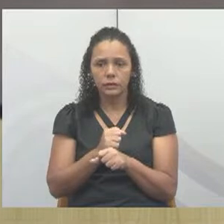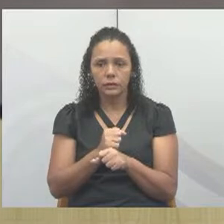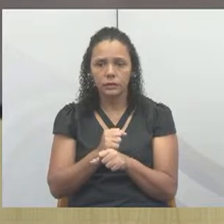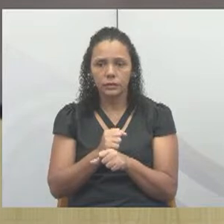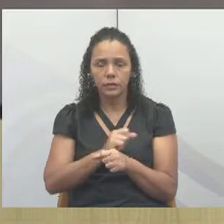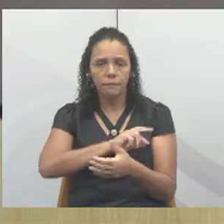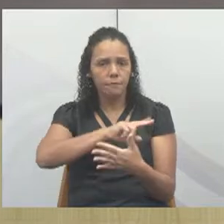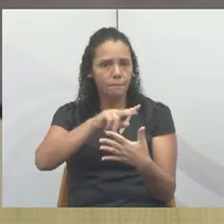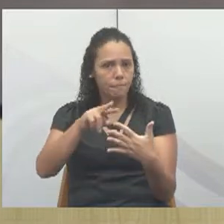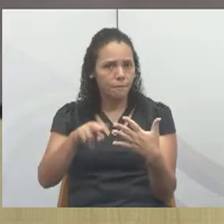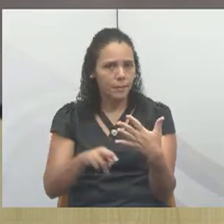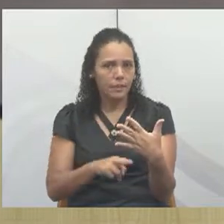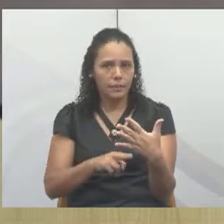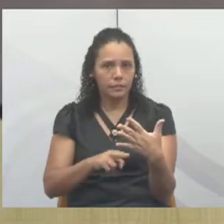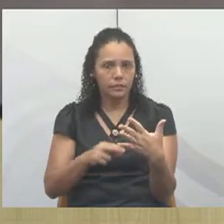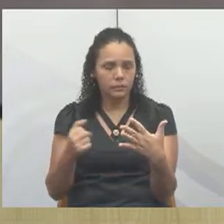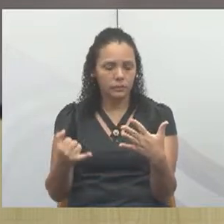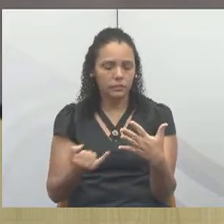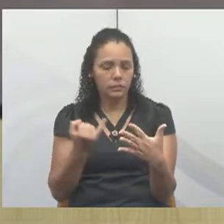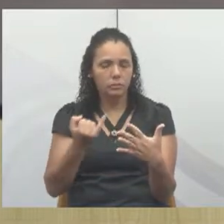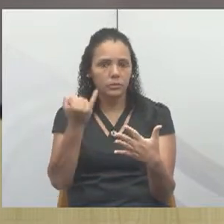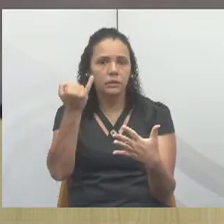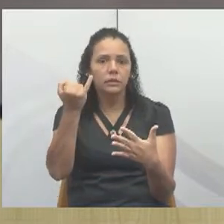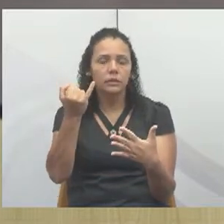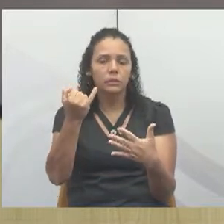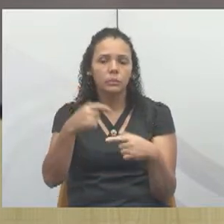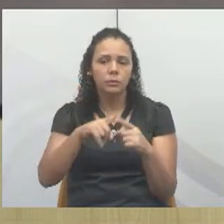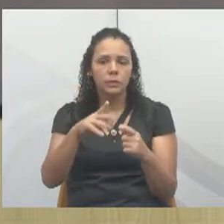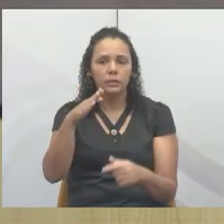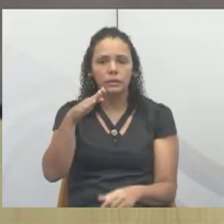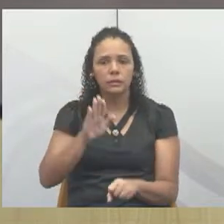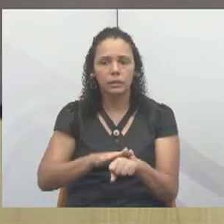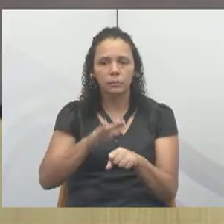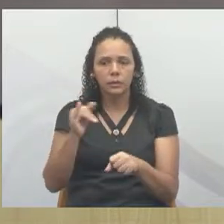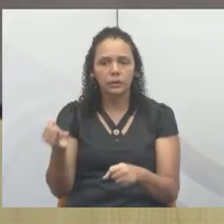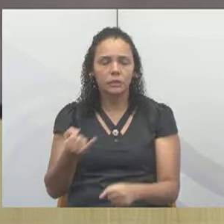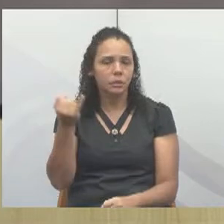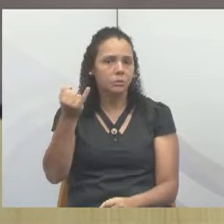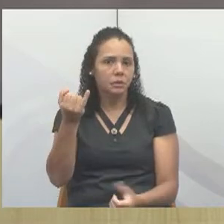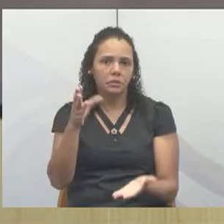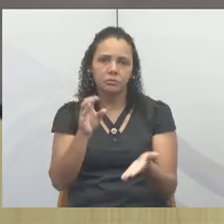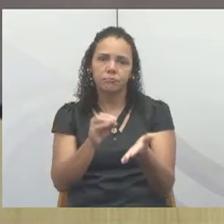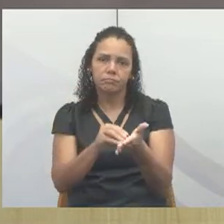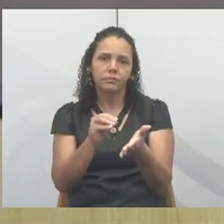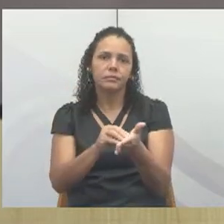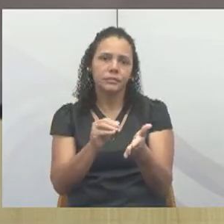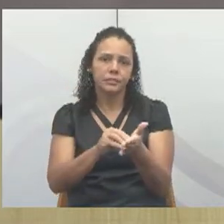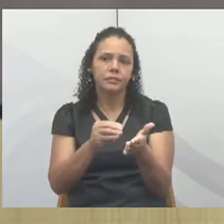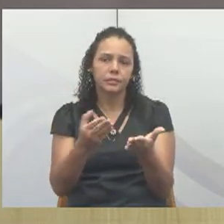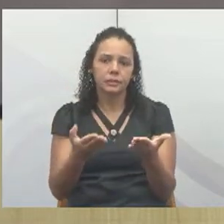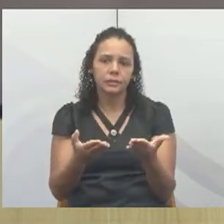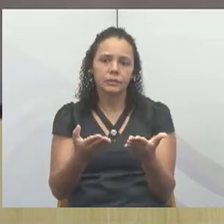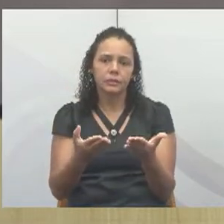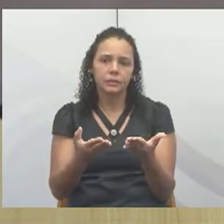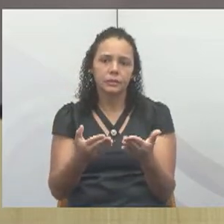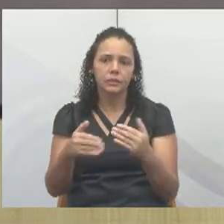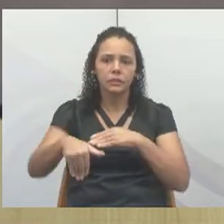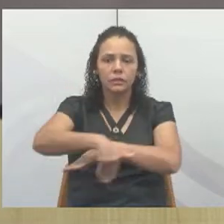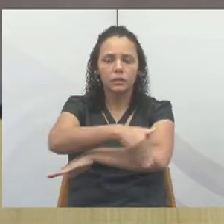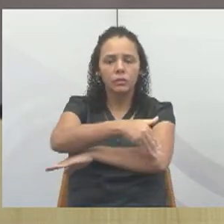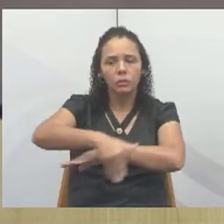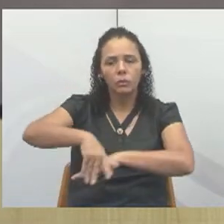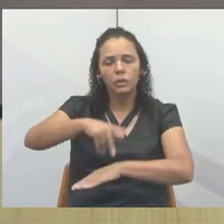ações importantíssimas, mas eu acho que a mais importante não colocaram aqui, que é a Rua